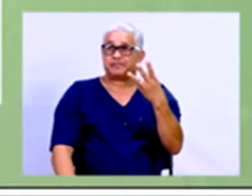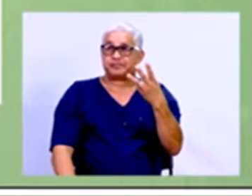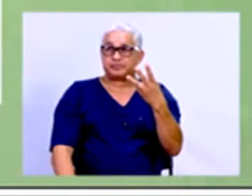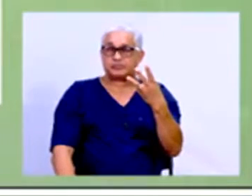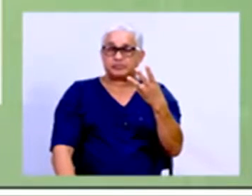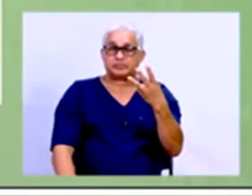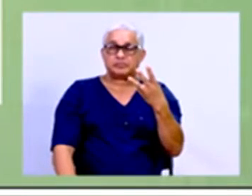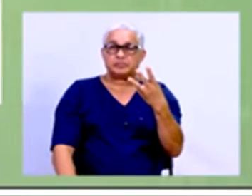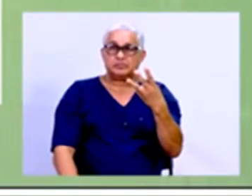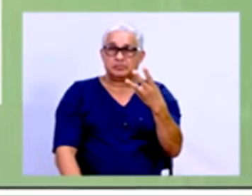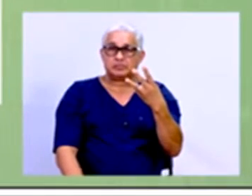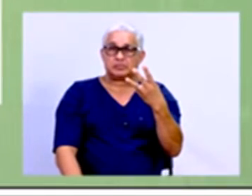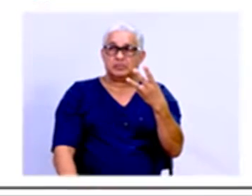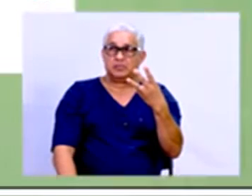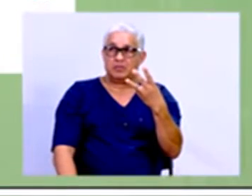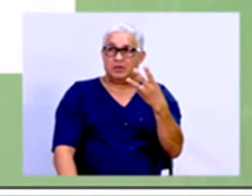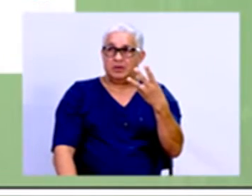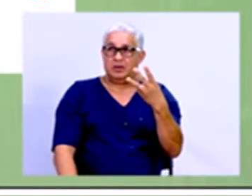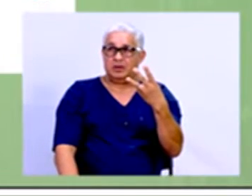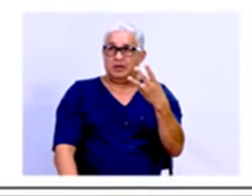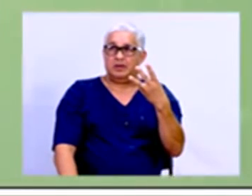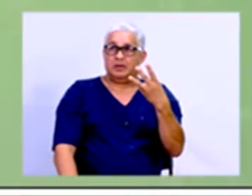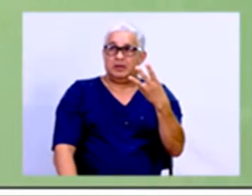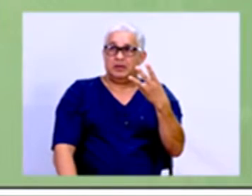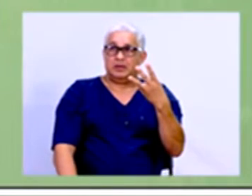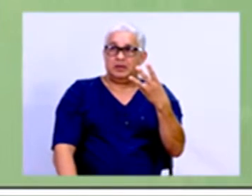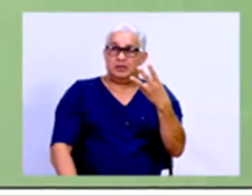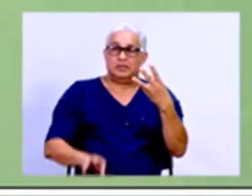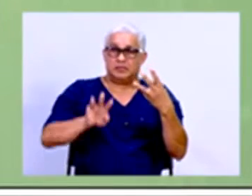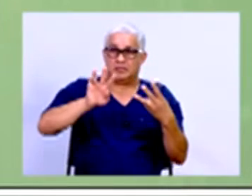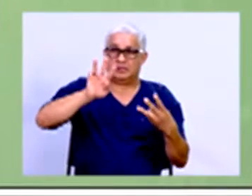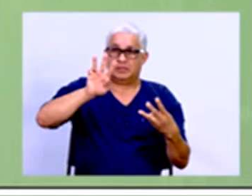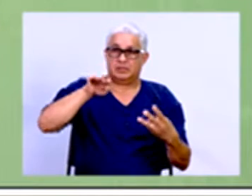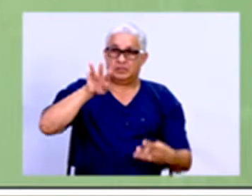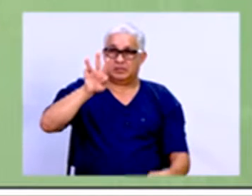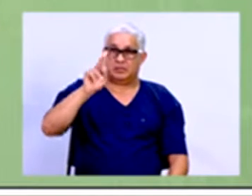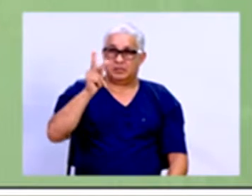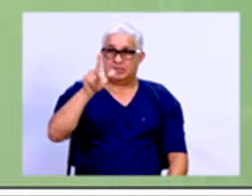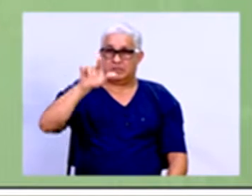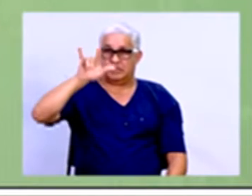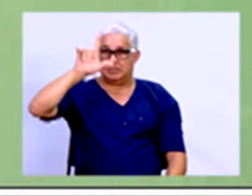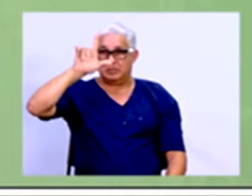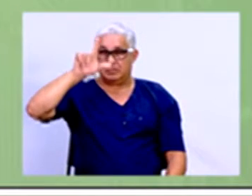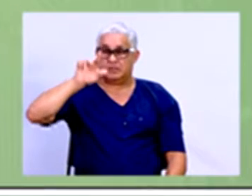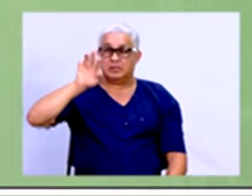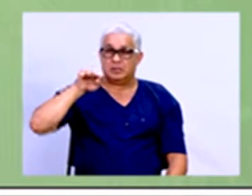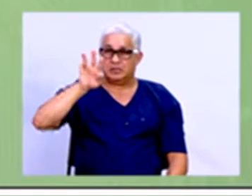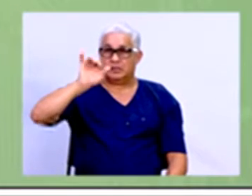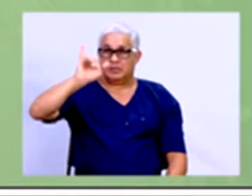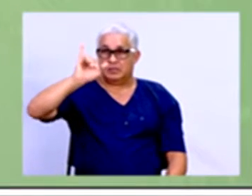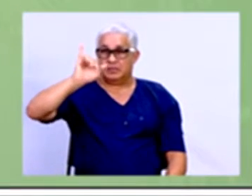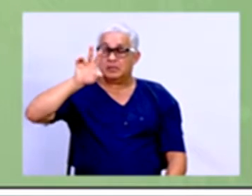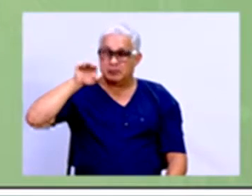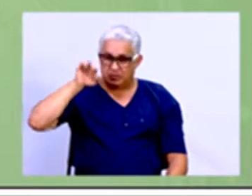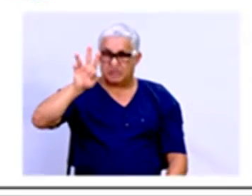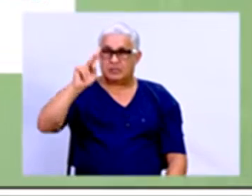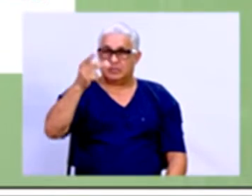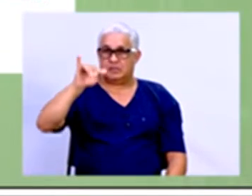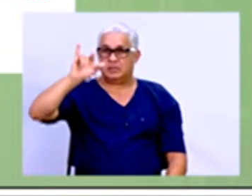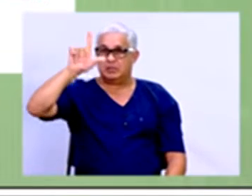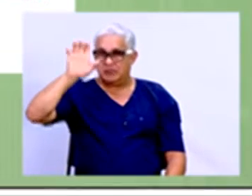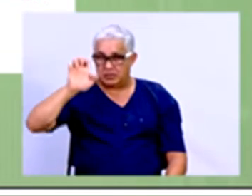Que a gente acabou de ver aqui. São eles. O while, tá? Então nós temos esse aqui,